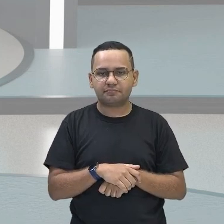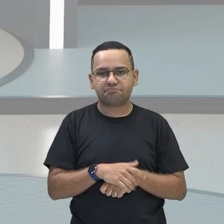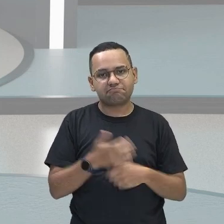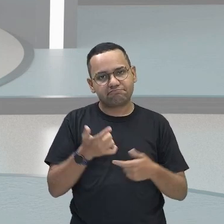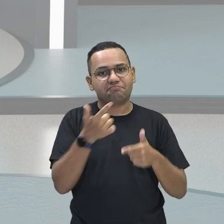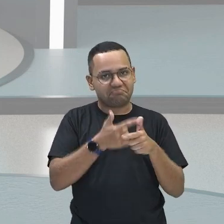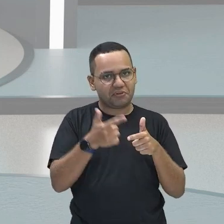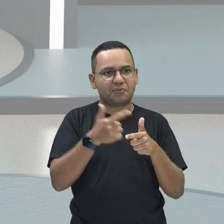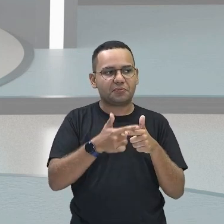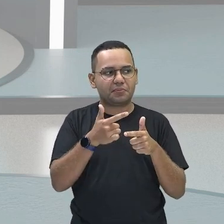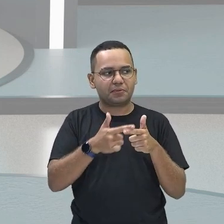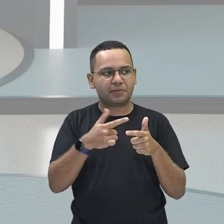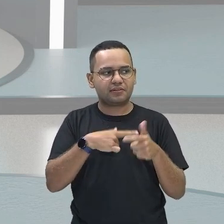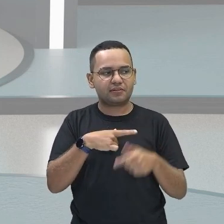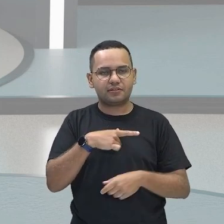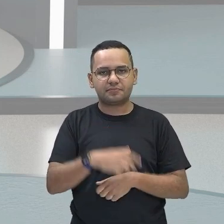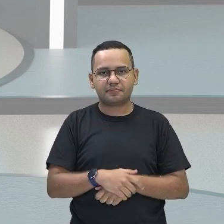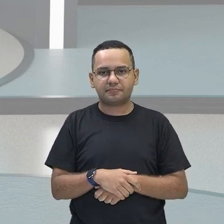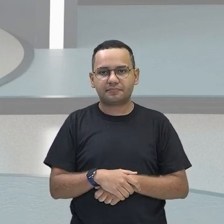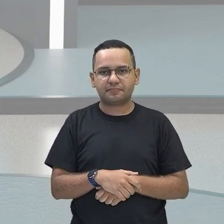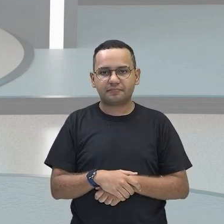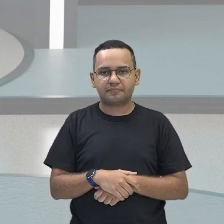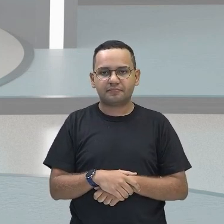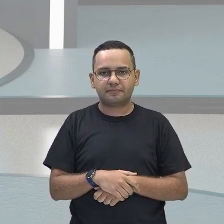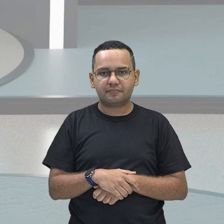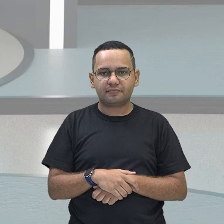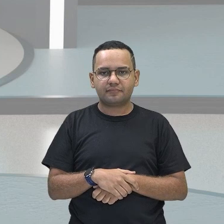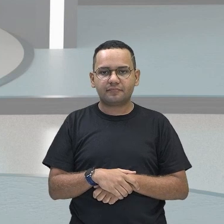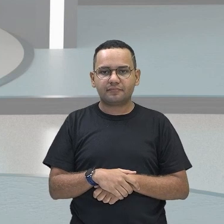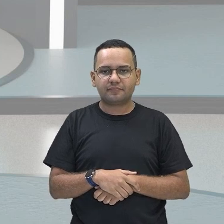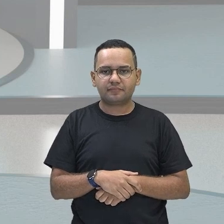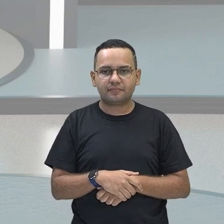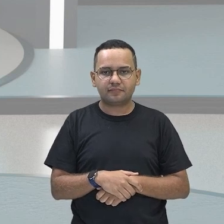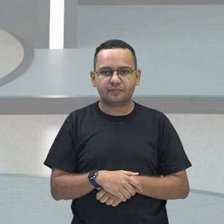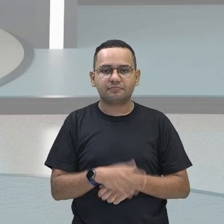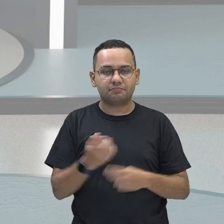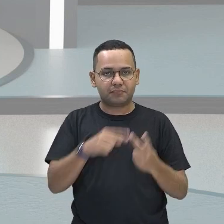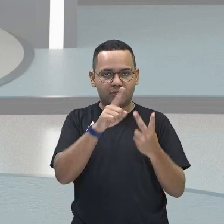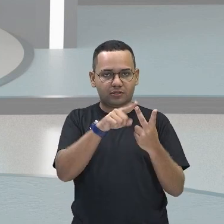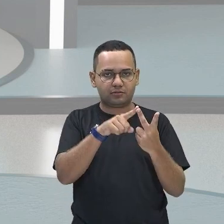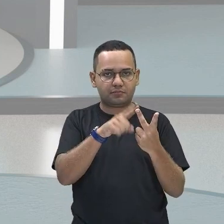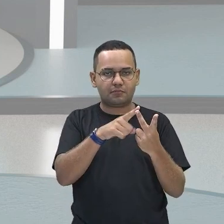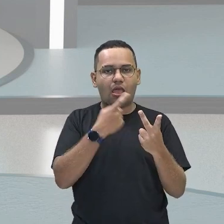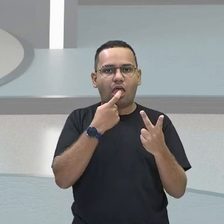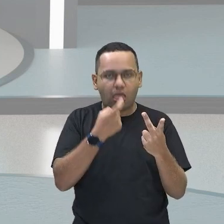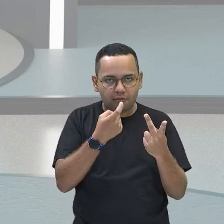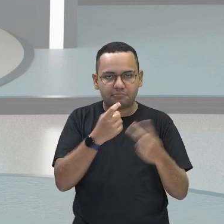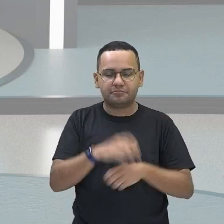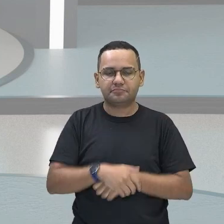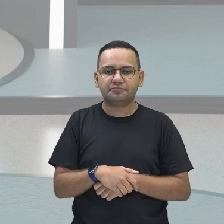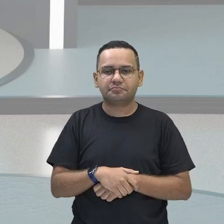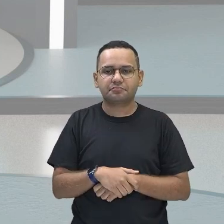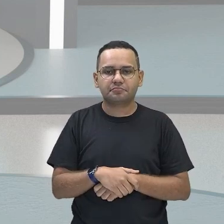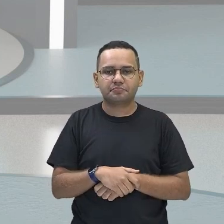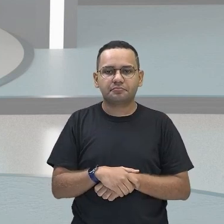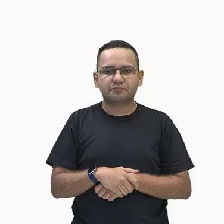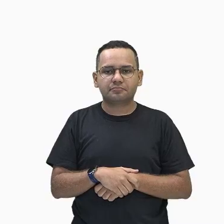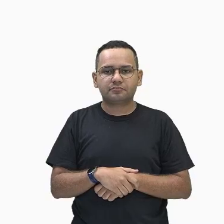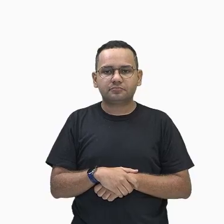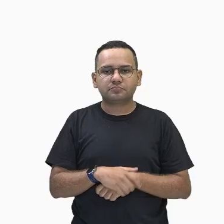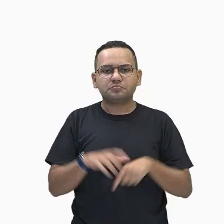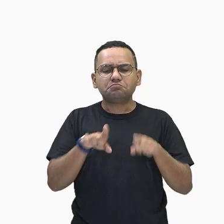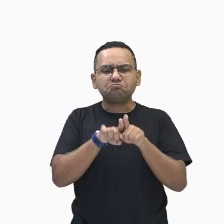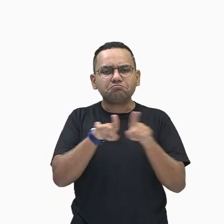a a a a gerado pela bulimia tá bom às vezes esse indivíduo também fica sem